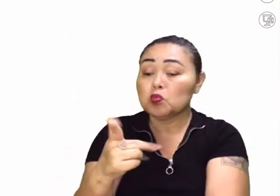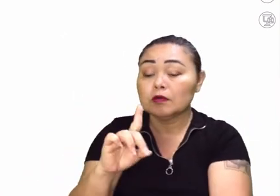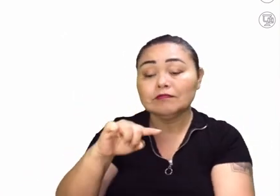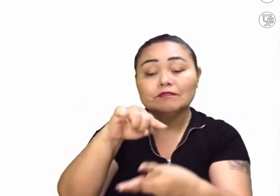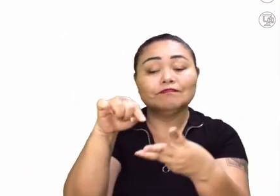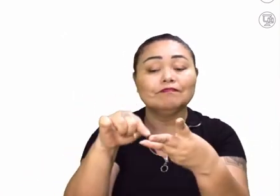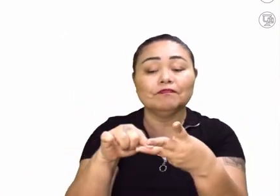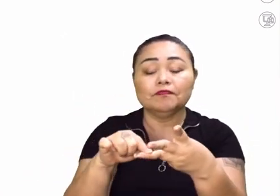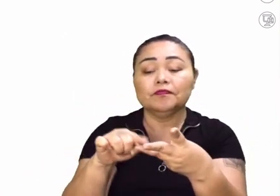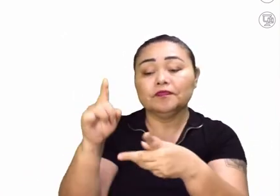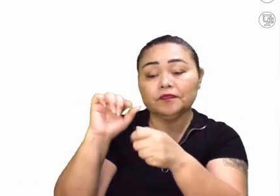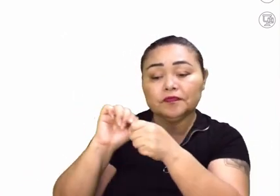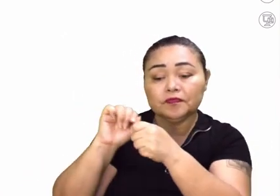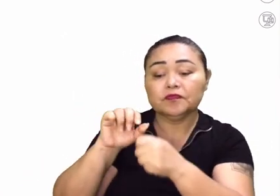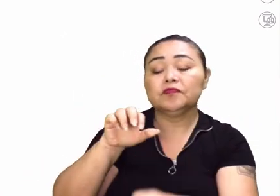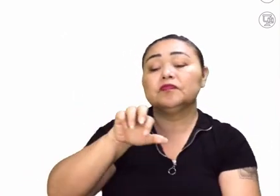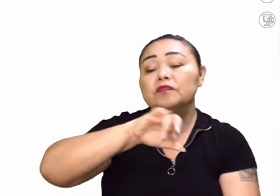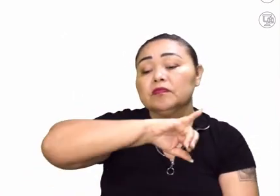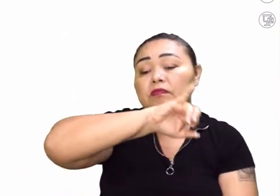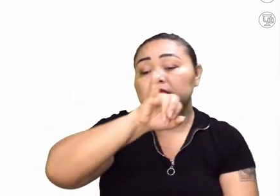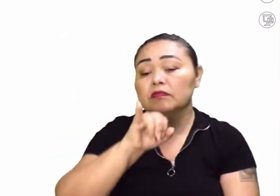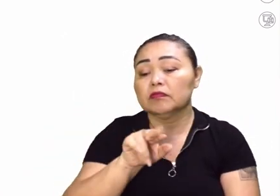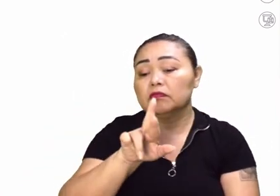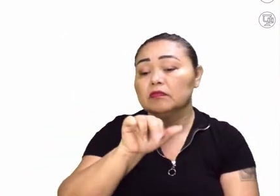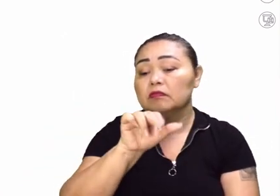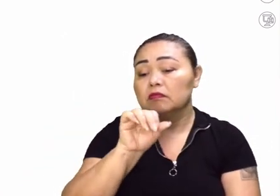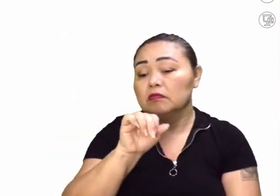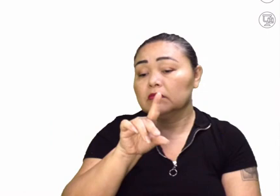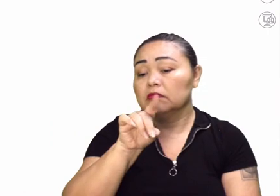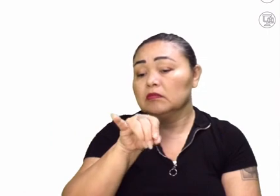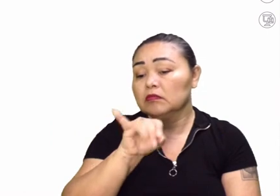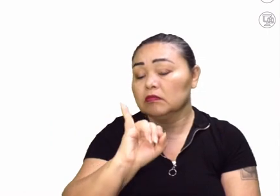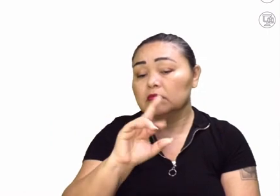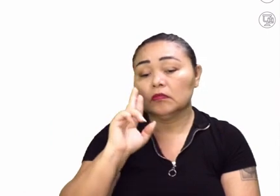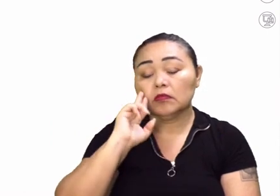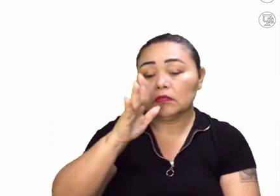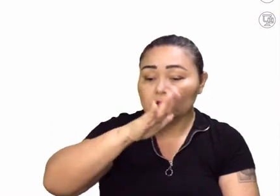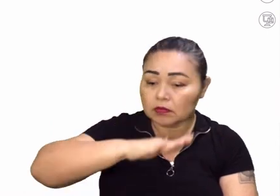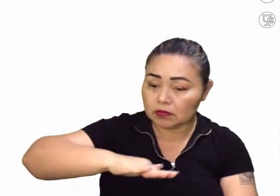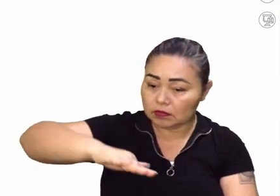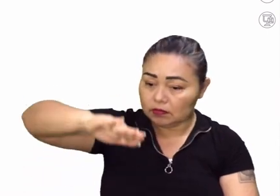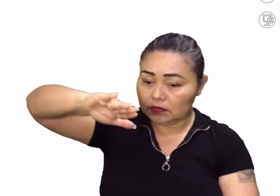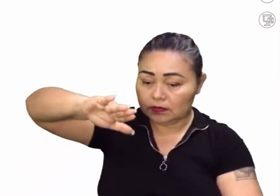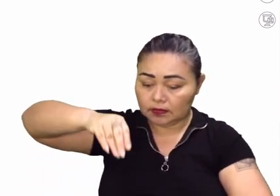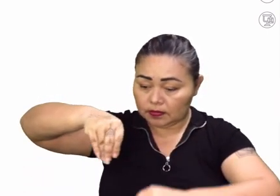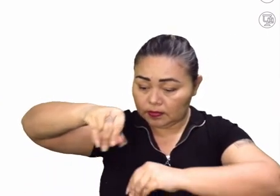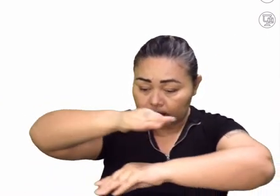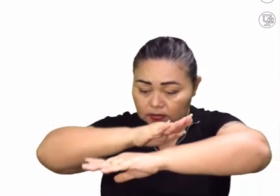terceira unidade que foi encontrado por Jurandir que é que são as áreas de depressão